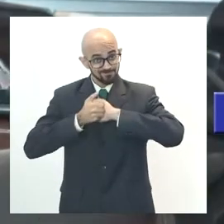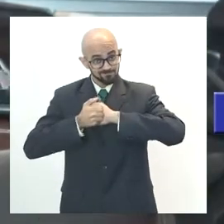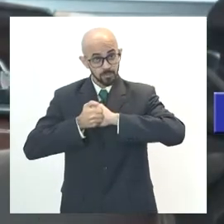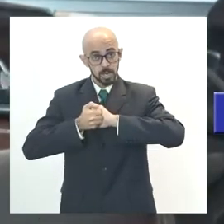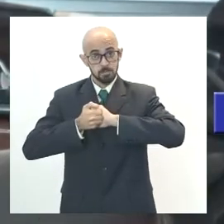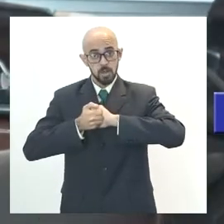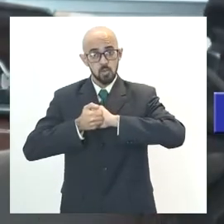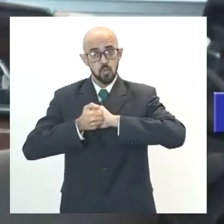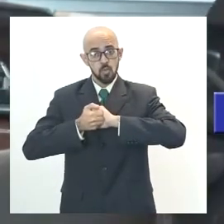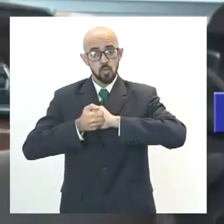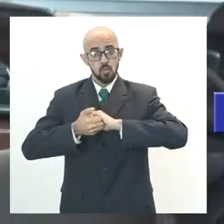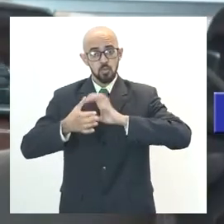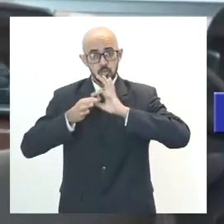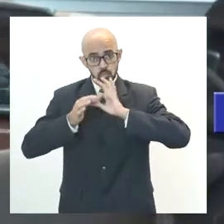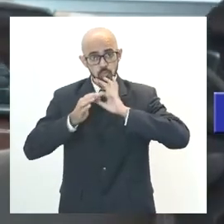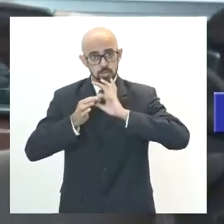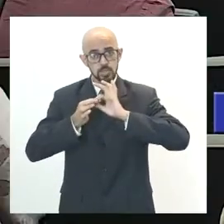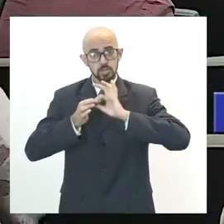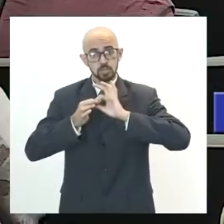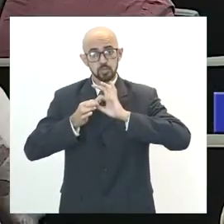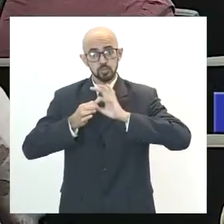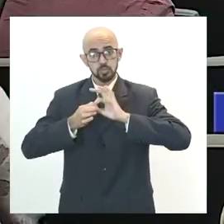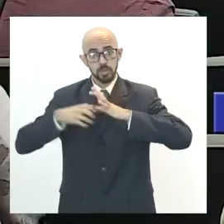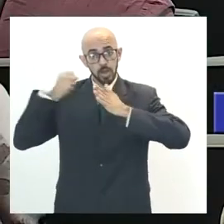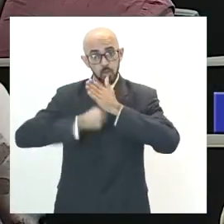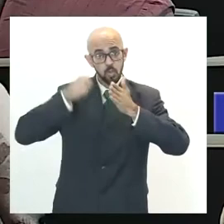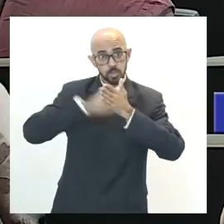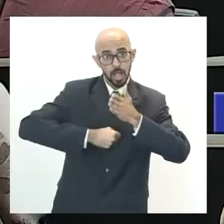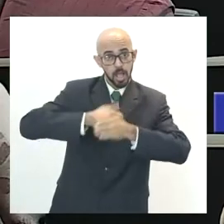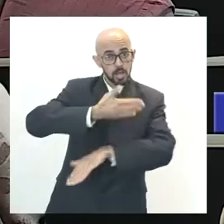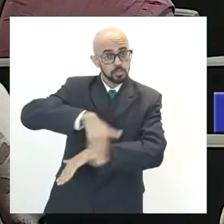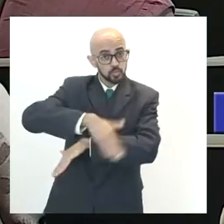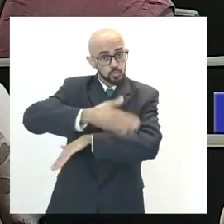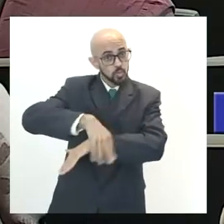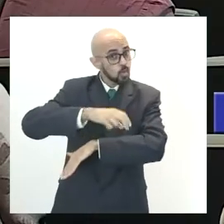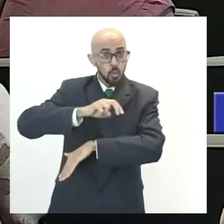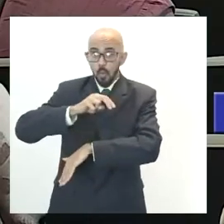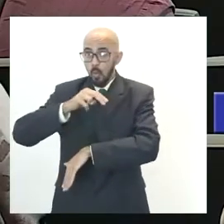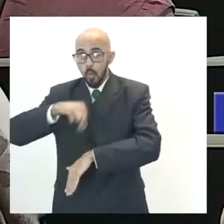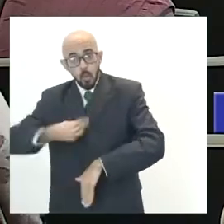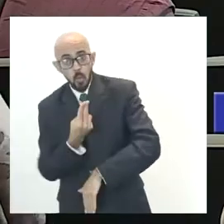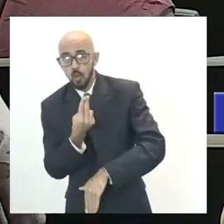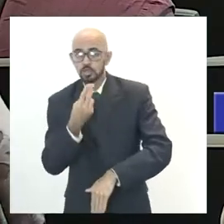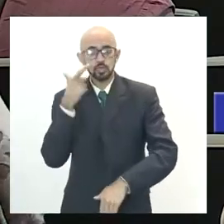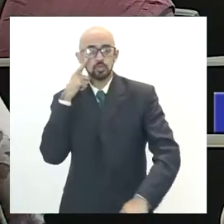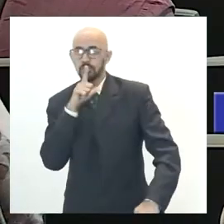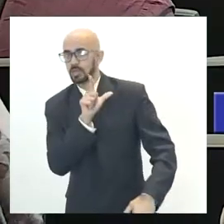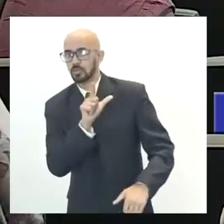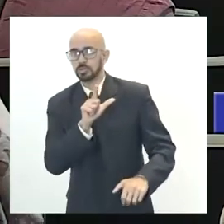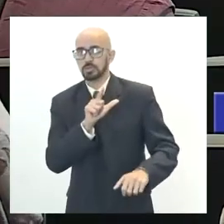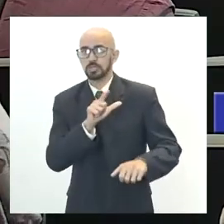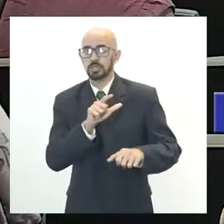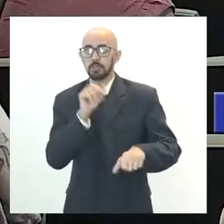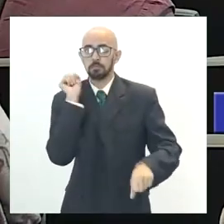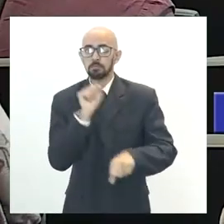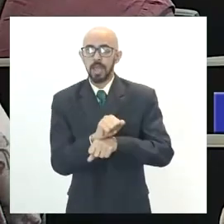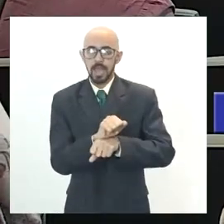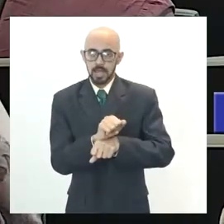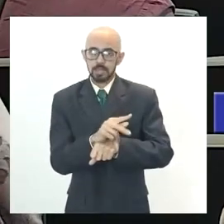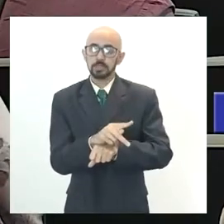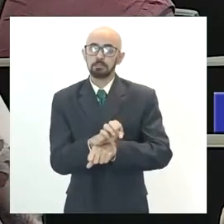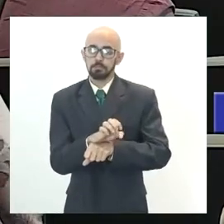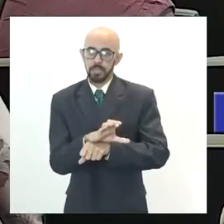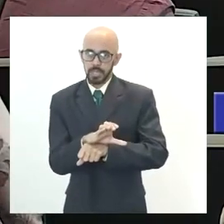unidade nas ruas na luta ou nós não vamos conseguir derrotar essa emenda